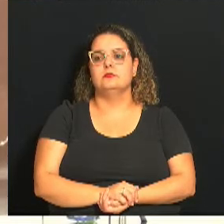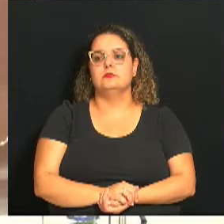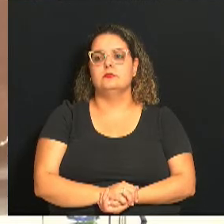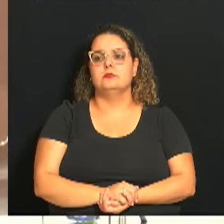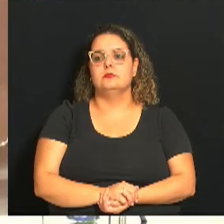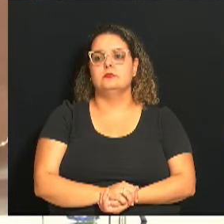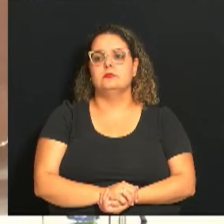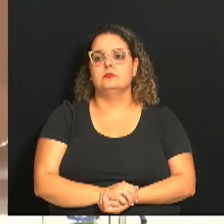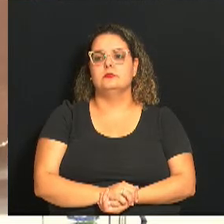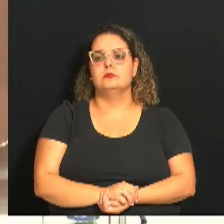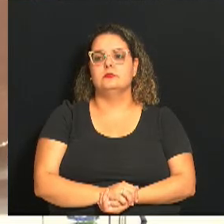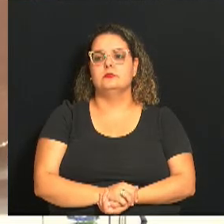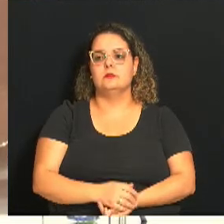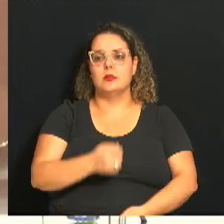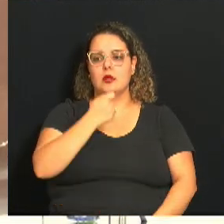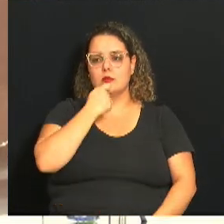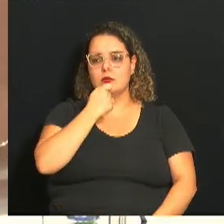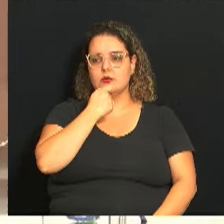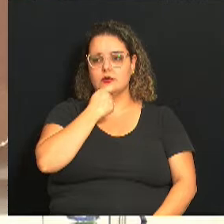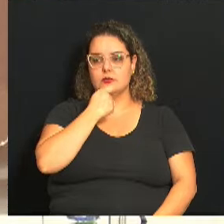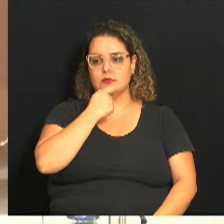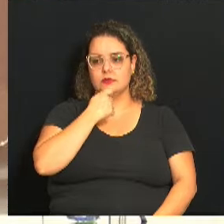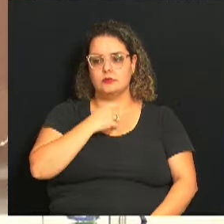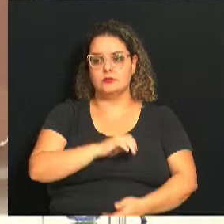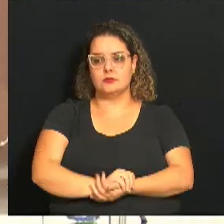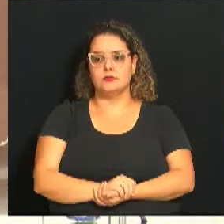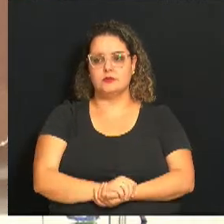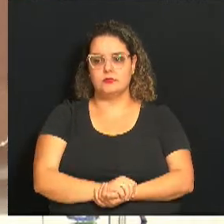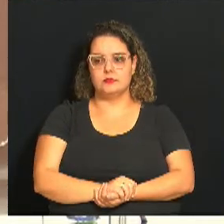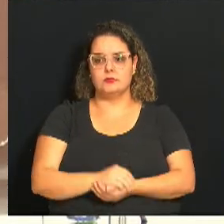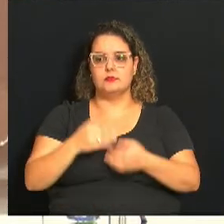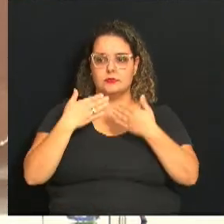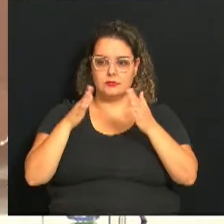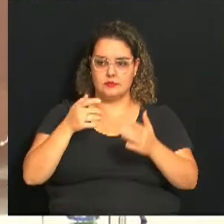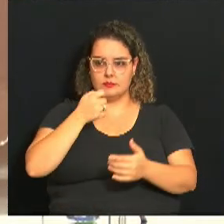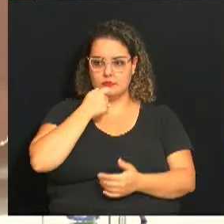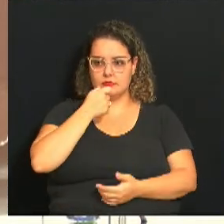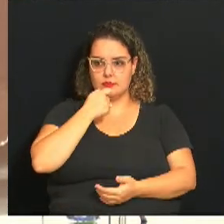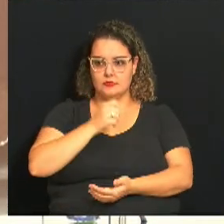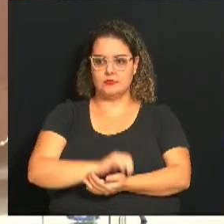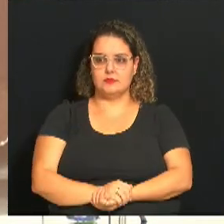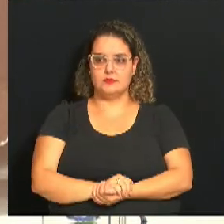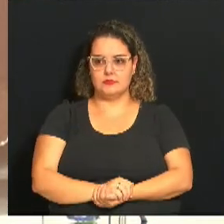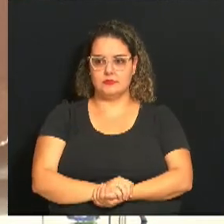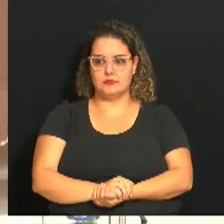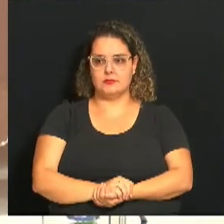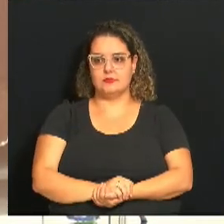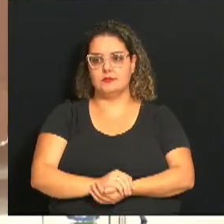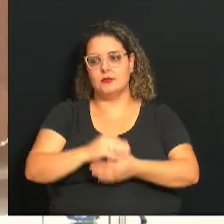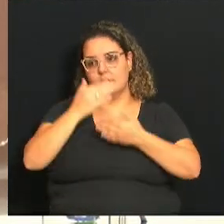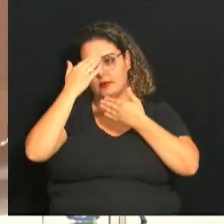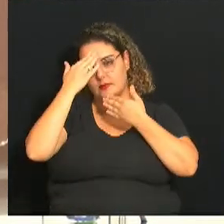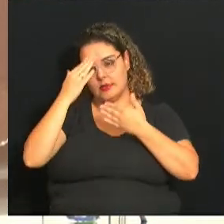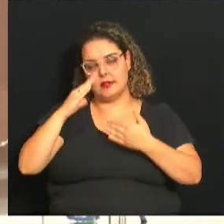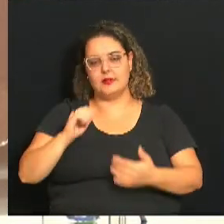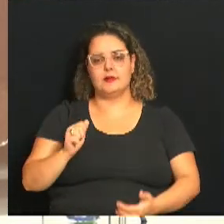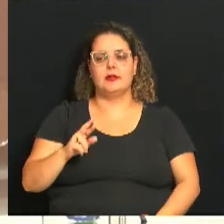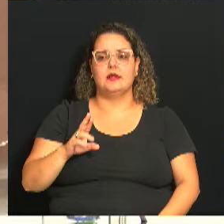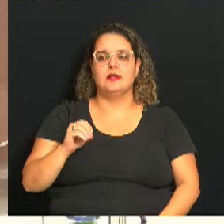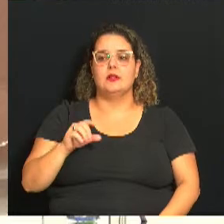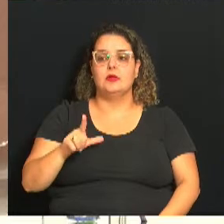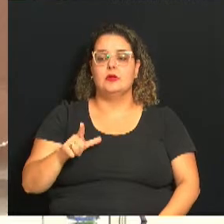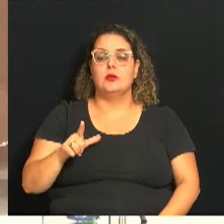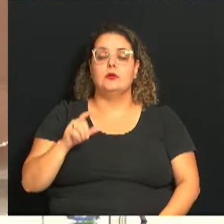Está mudo, Salvete. Abre o microfone, Salvete. Obrigado, Carol. O